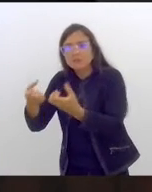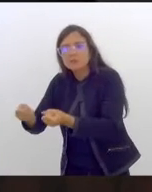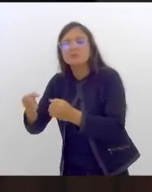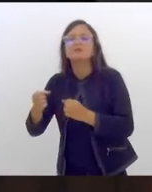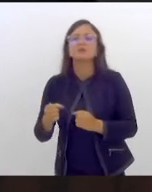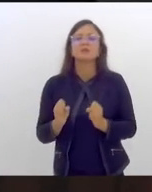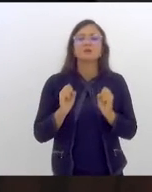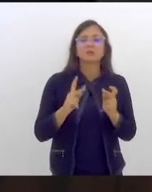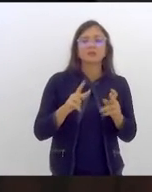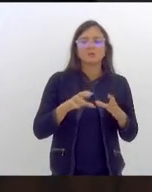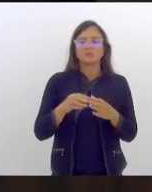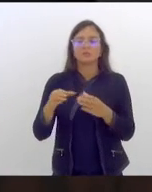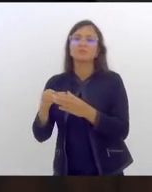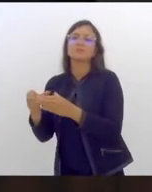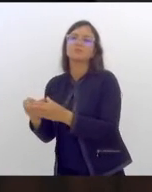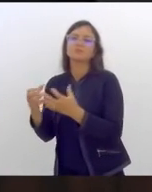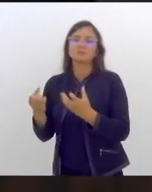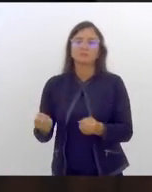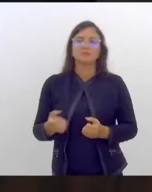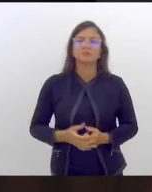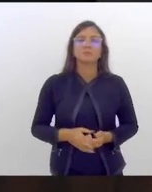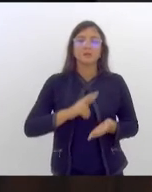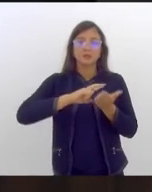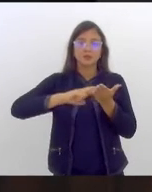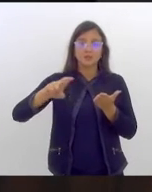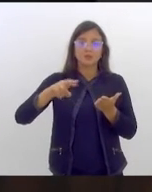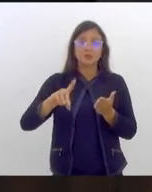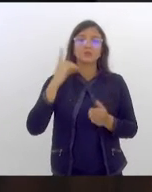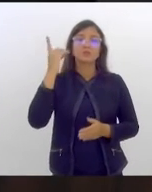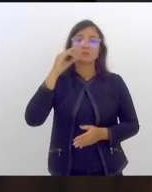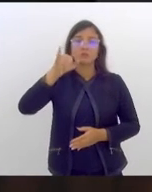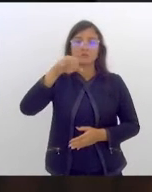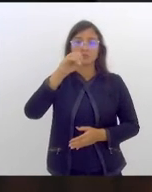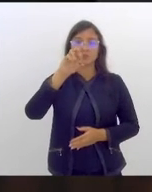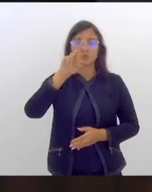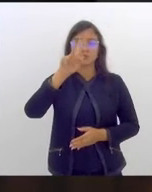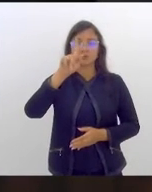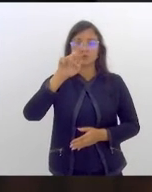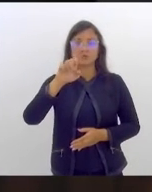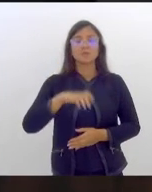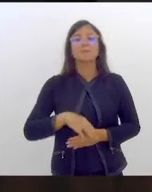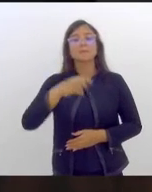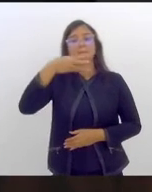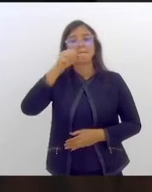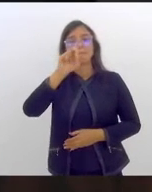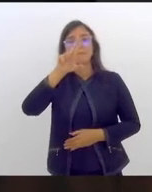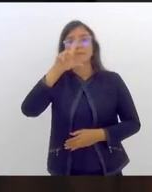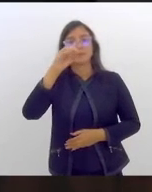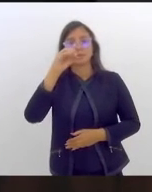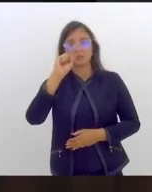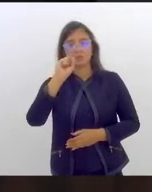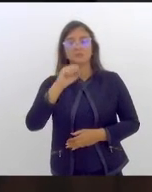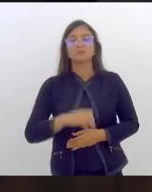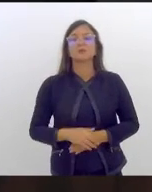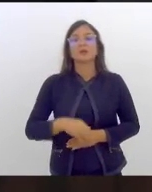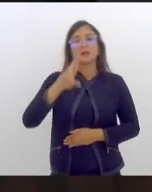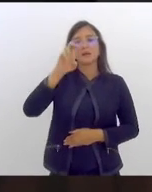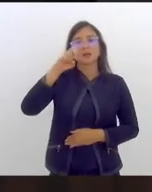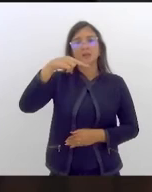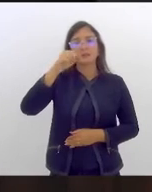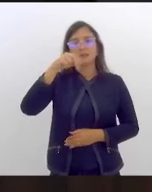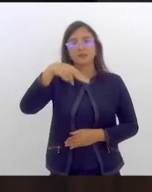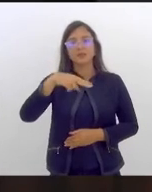de economia dos comércio favorável relatores deputados Jorge Felipe Neto Marcos Miller Renan Ferreirinha Luiz Paulo Felipe